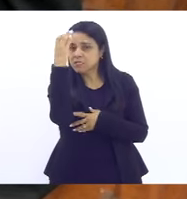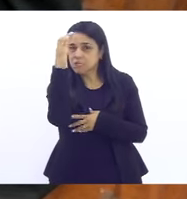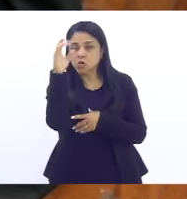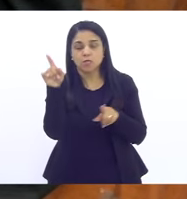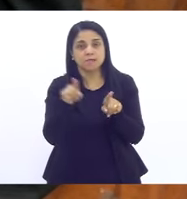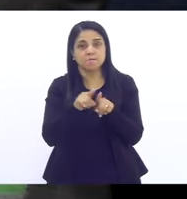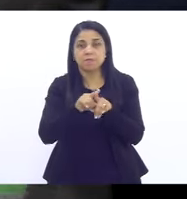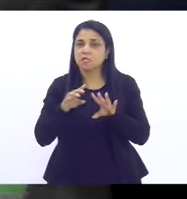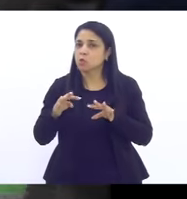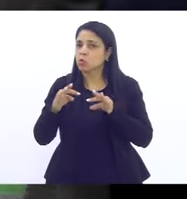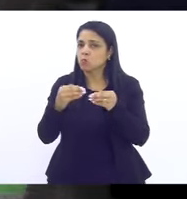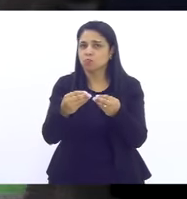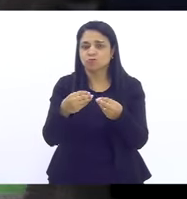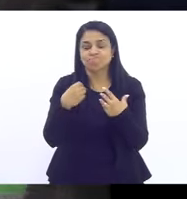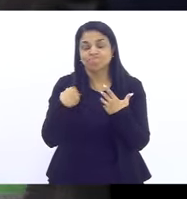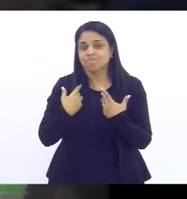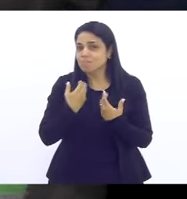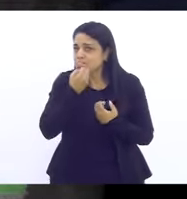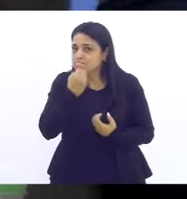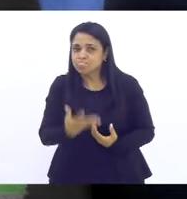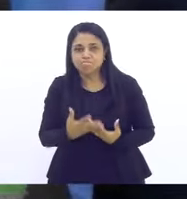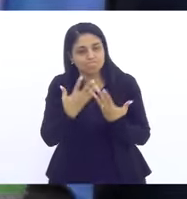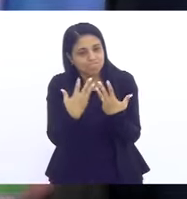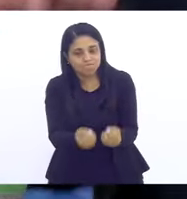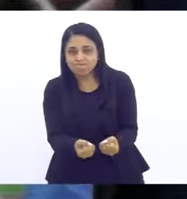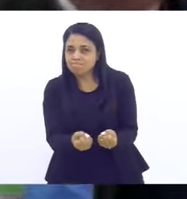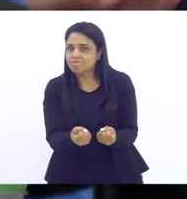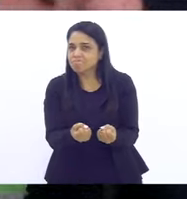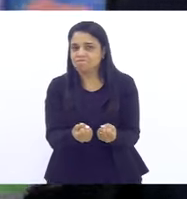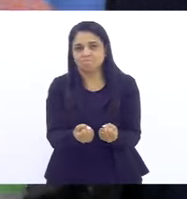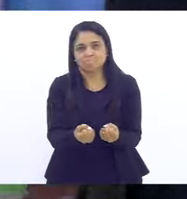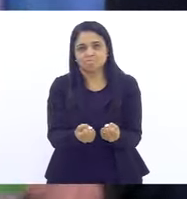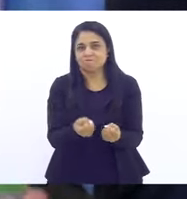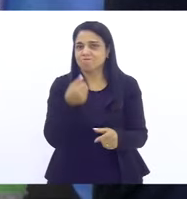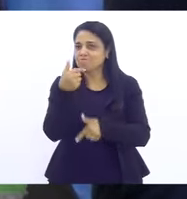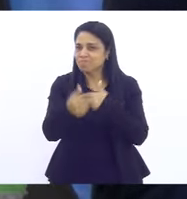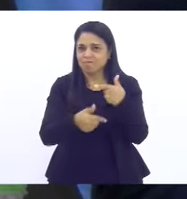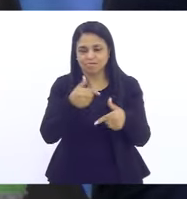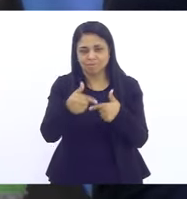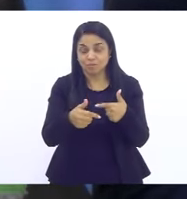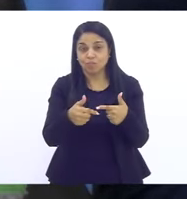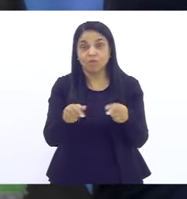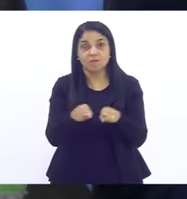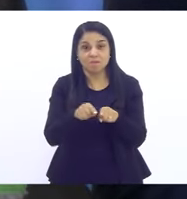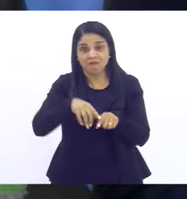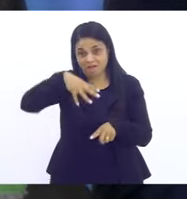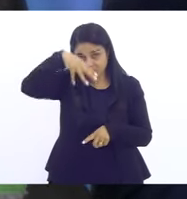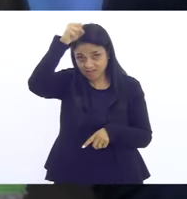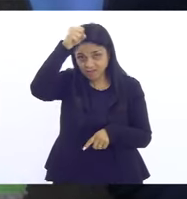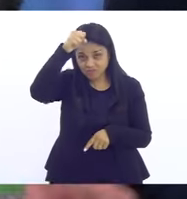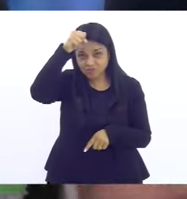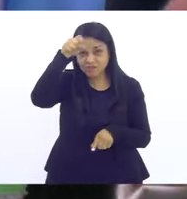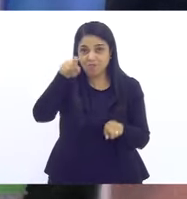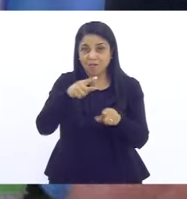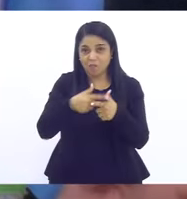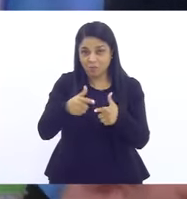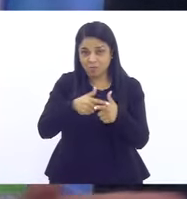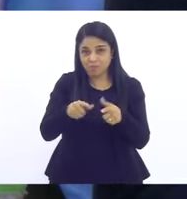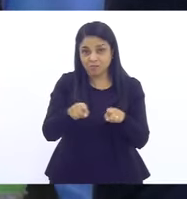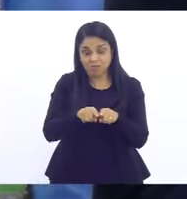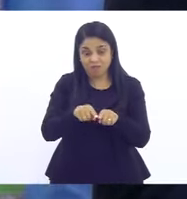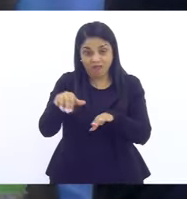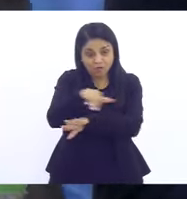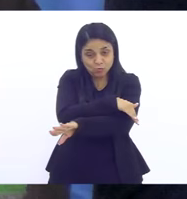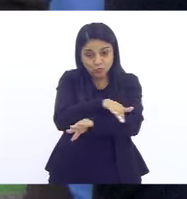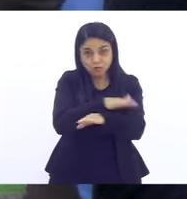sua totalidade. E aí, além do transtorno da falta de energia, você tinha o transtorno das vias fechadas,